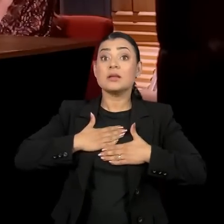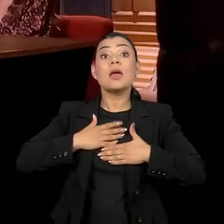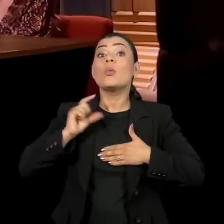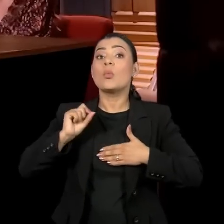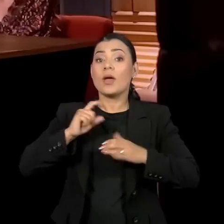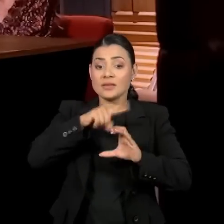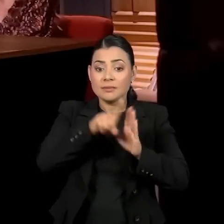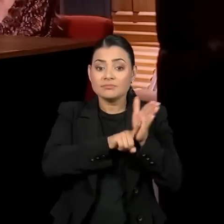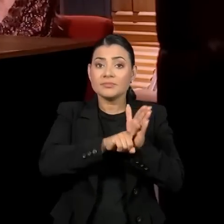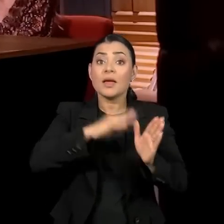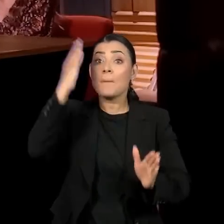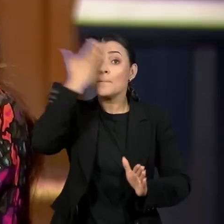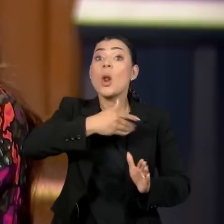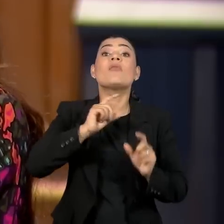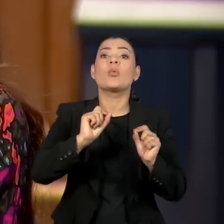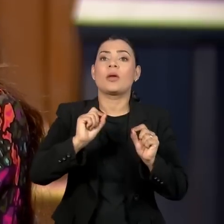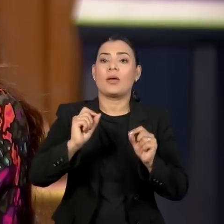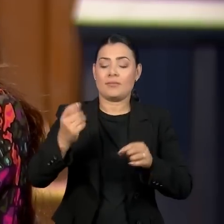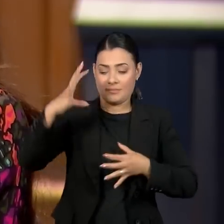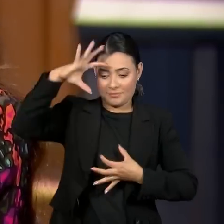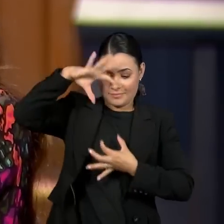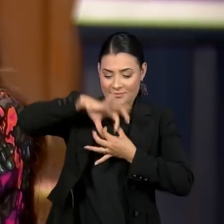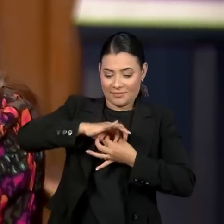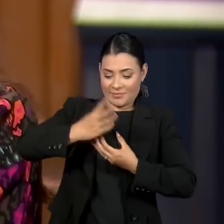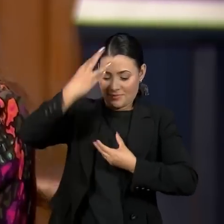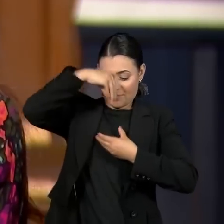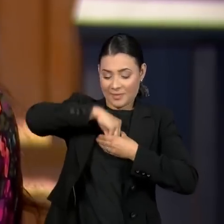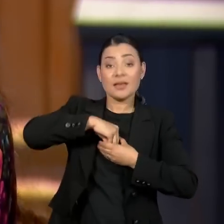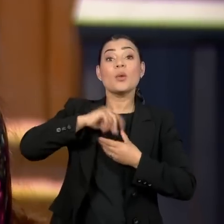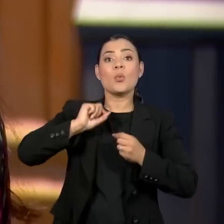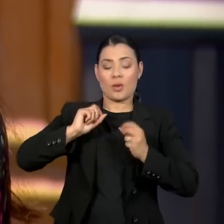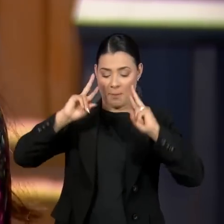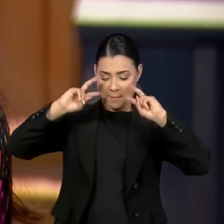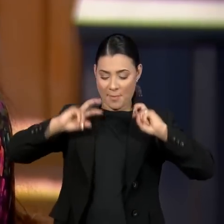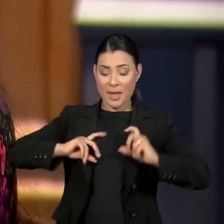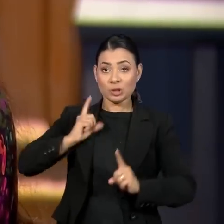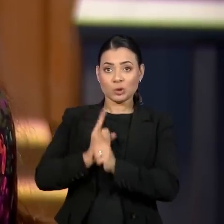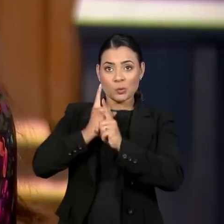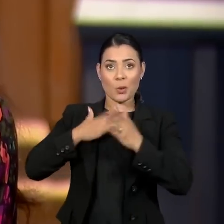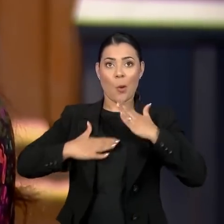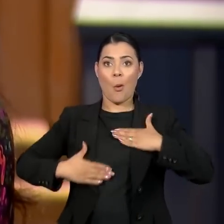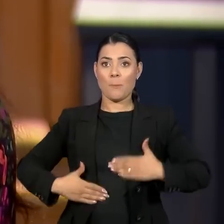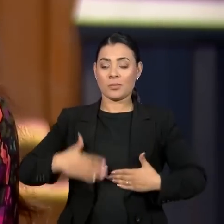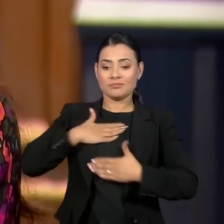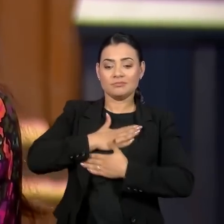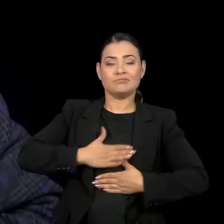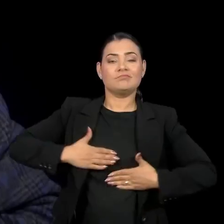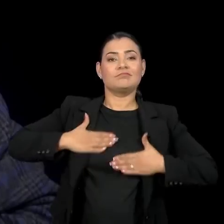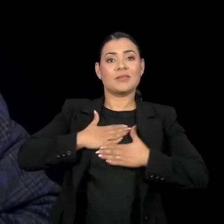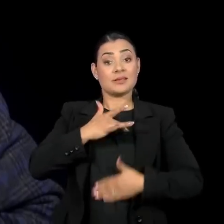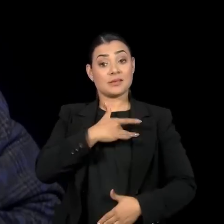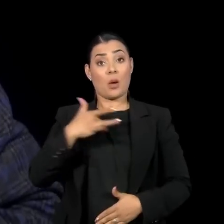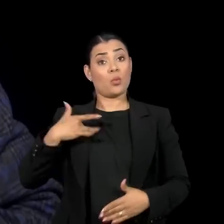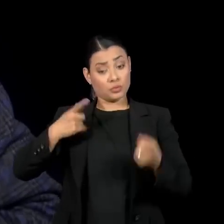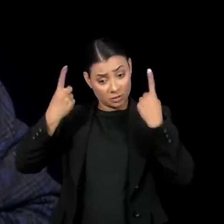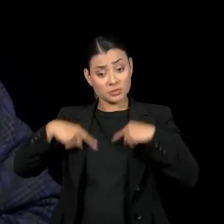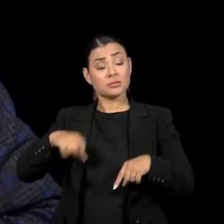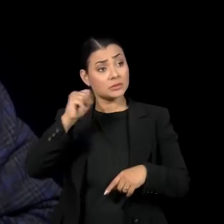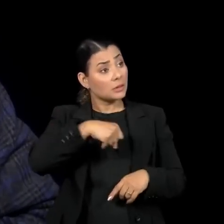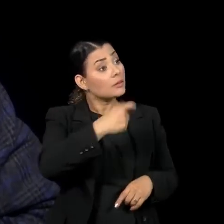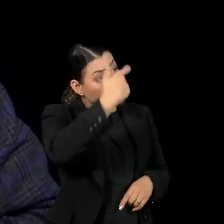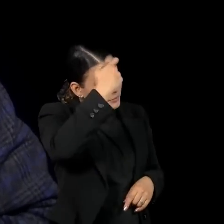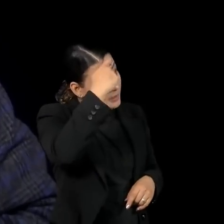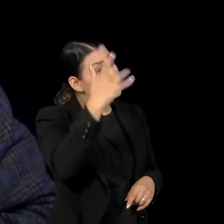cientificamente, ligado à descoberta das nossas potências, ao bem-estar, à saúde. À saúde. Saúde